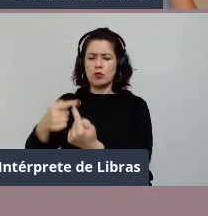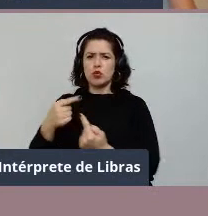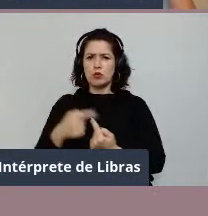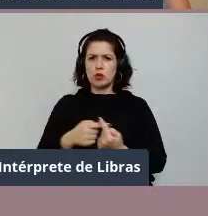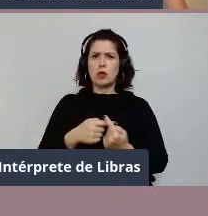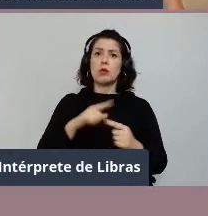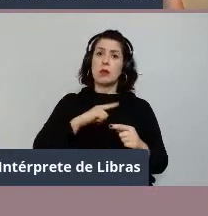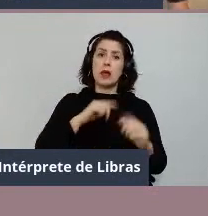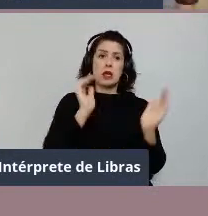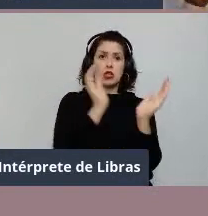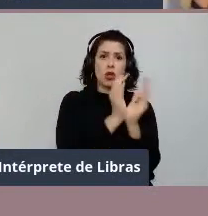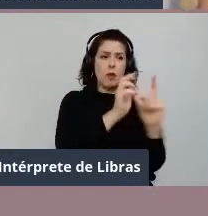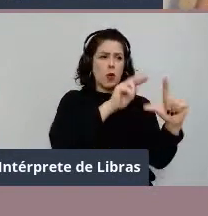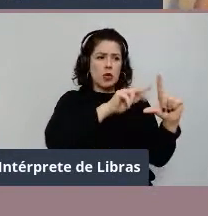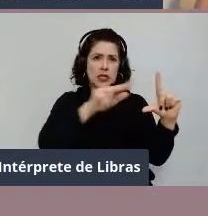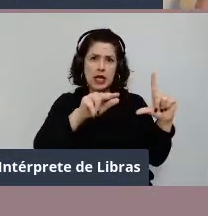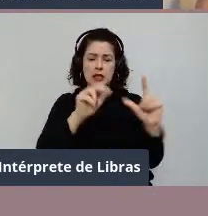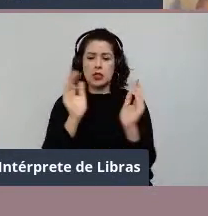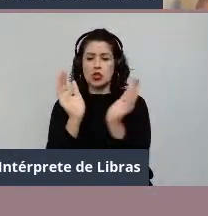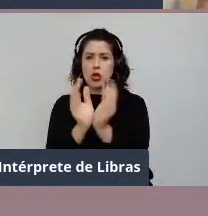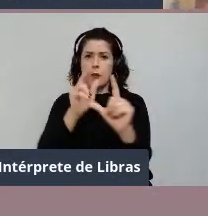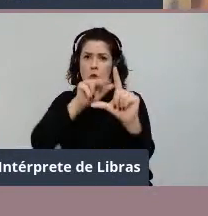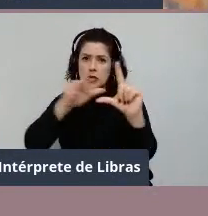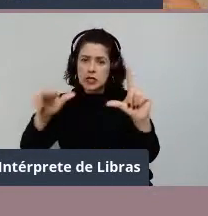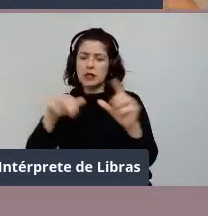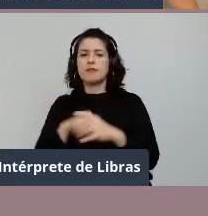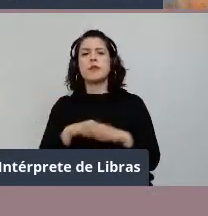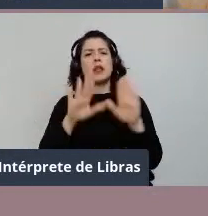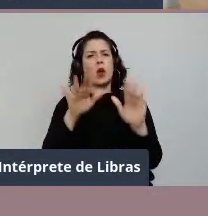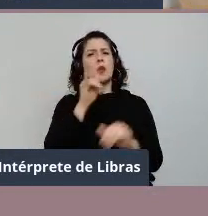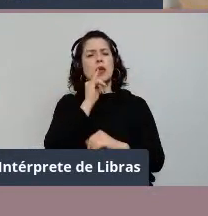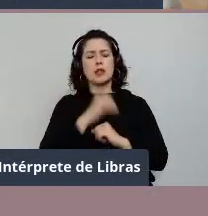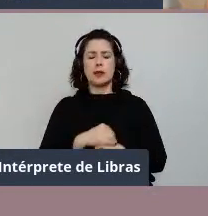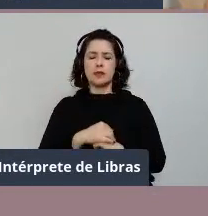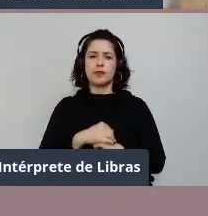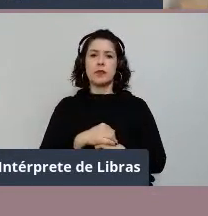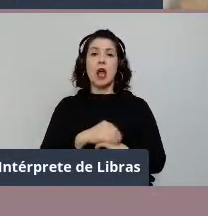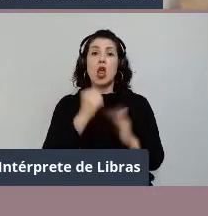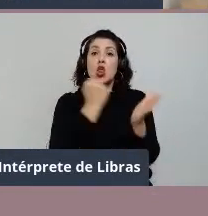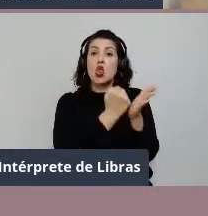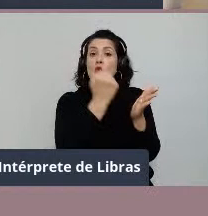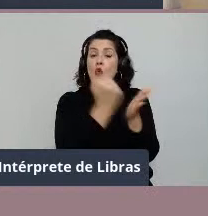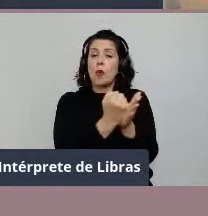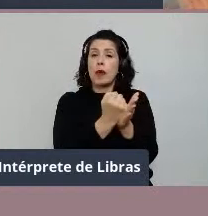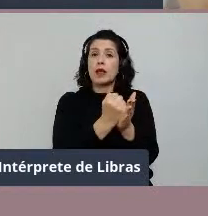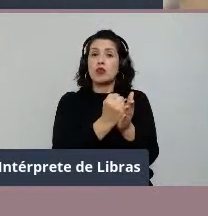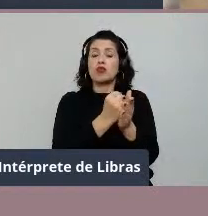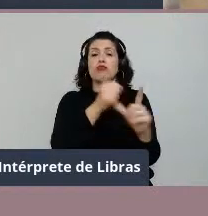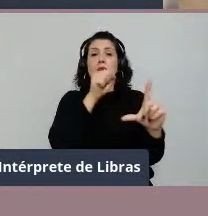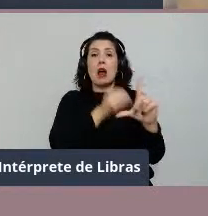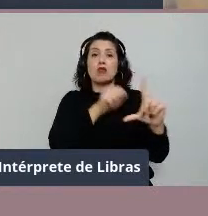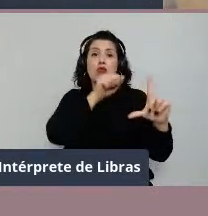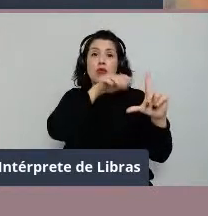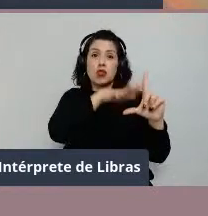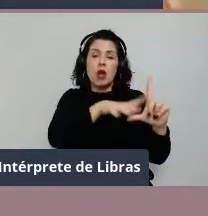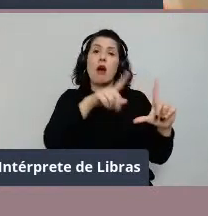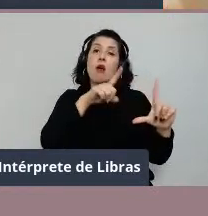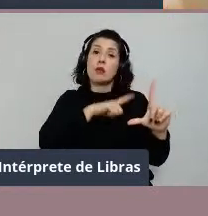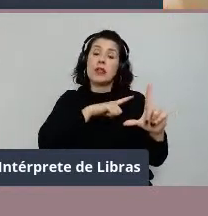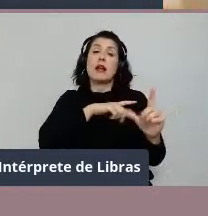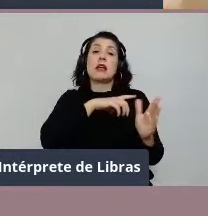tem algumas. Então, em documentos audiovisuais, por exemplo, estão incluídos os discos que pertenceram a